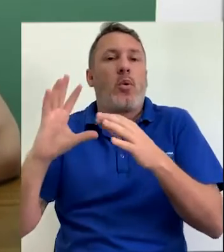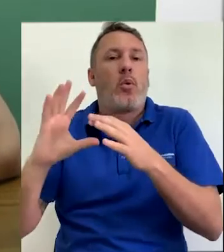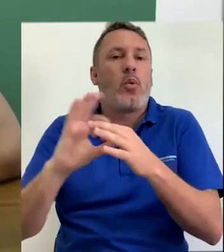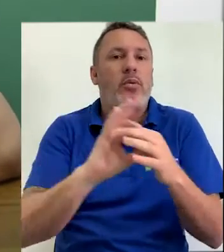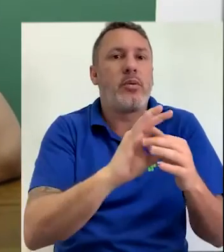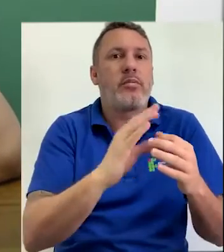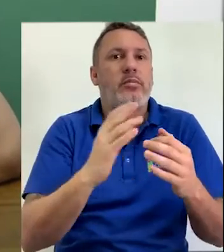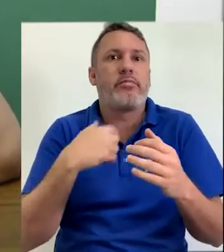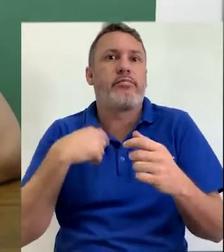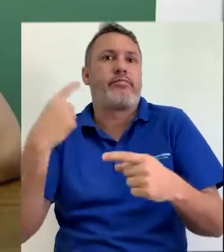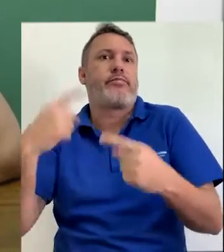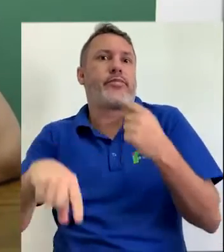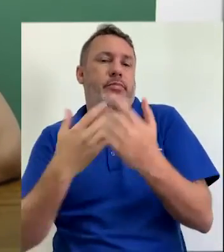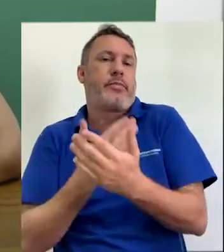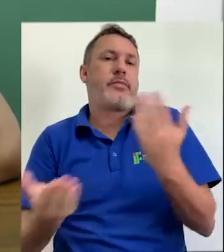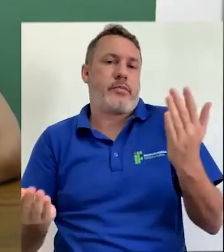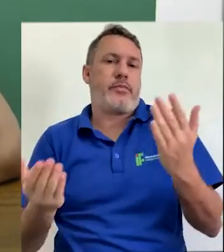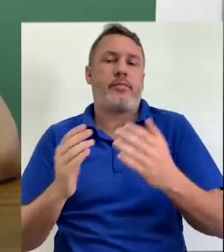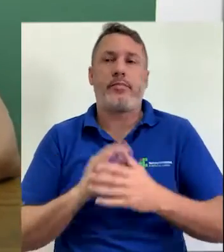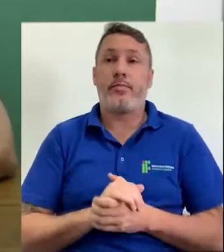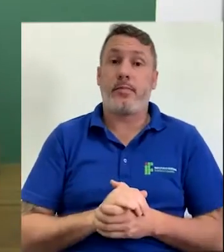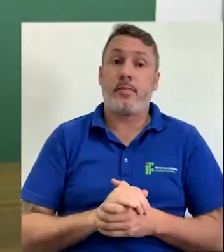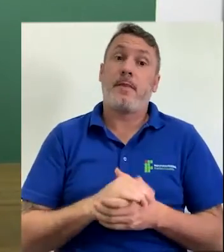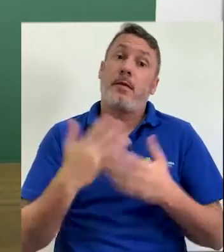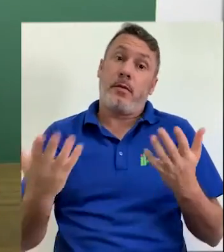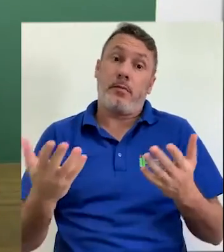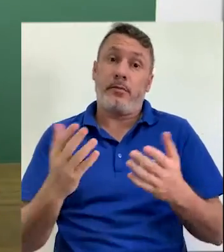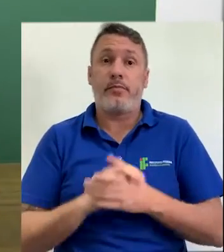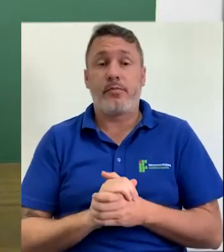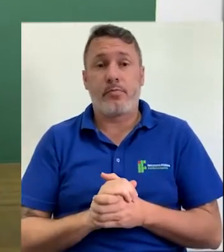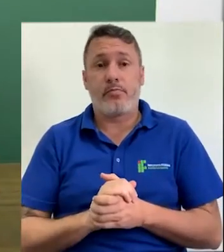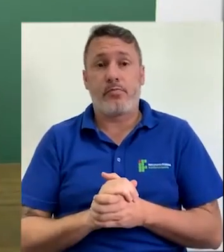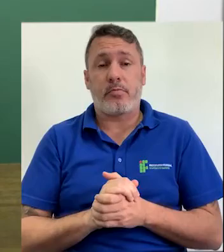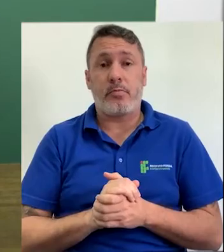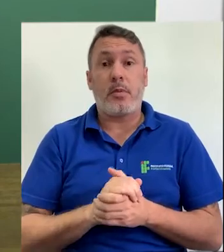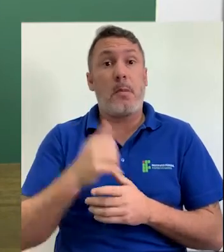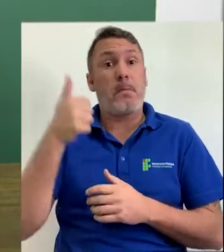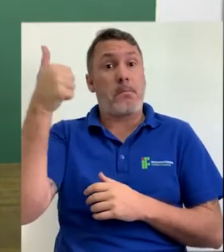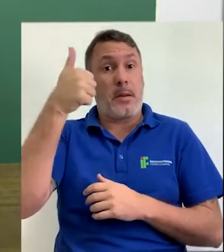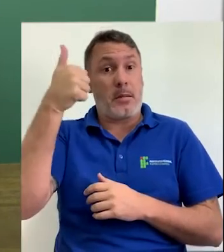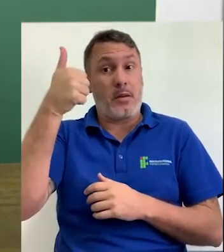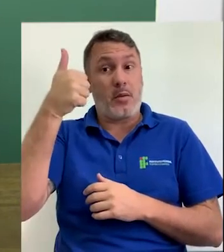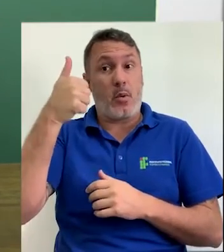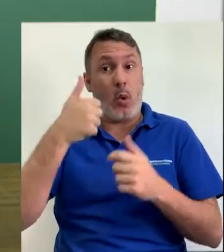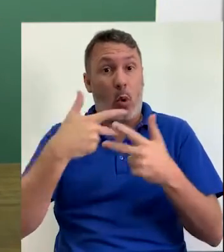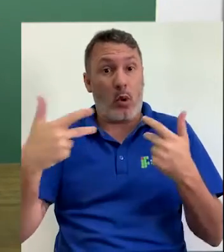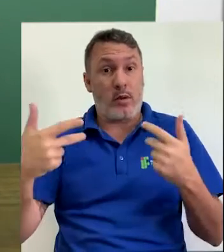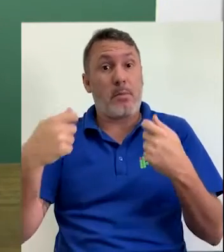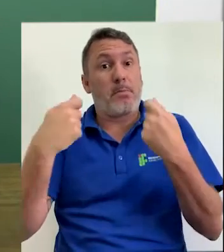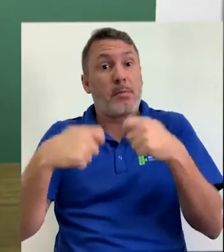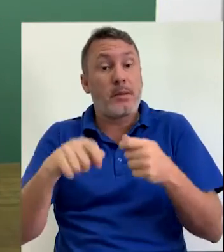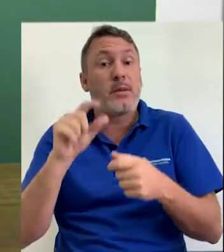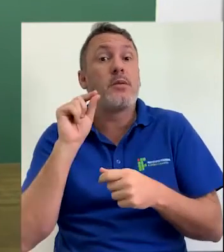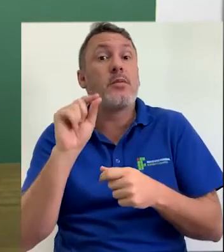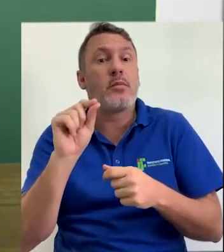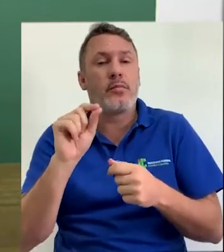acadêmico. Bom, a primeira coisa a ser feita neste caso é a seguinte: